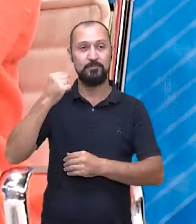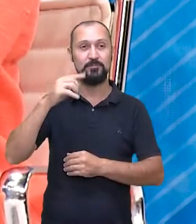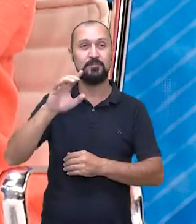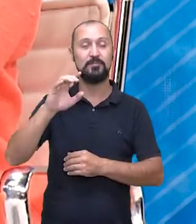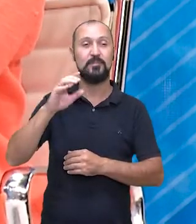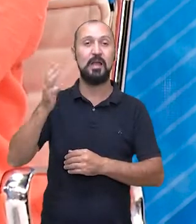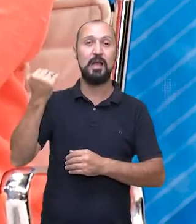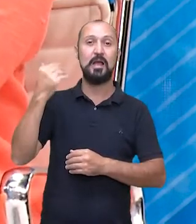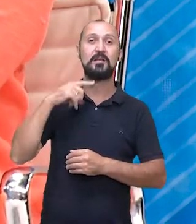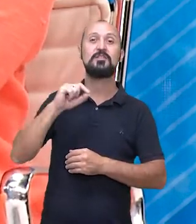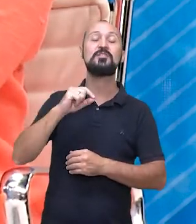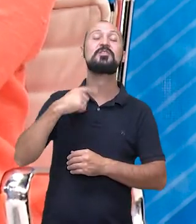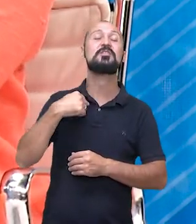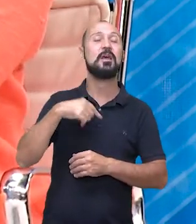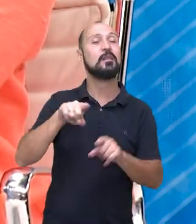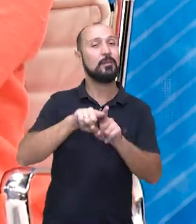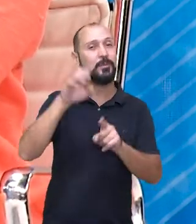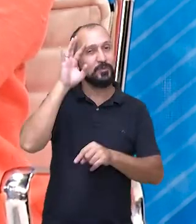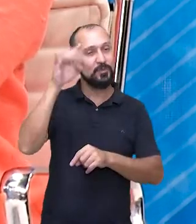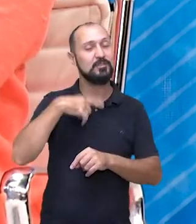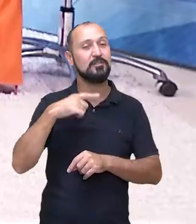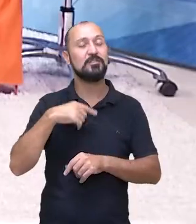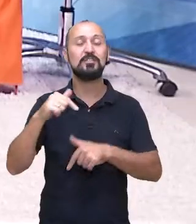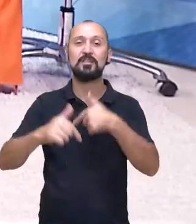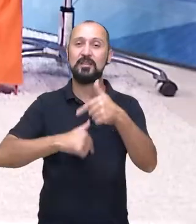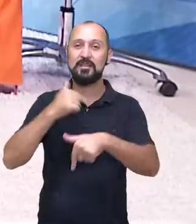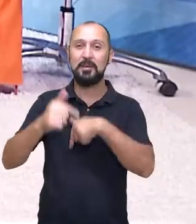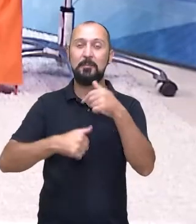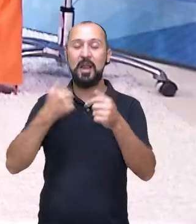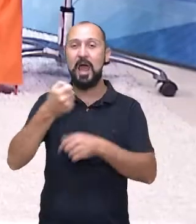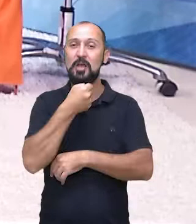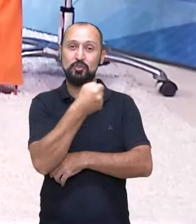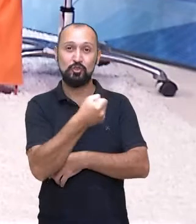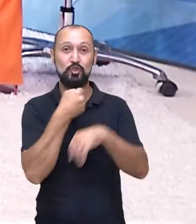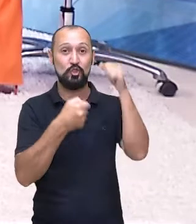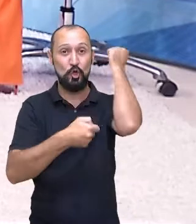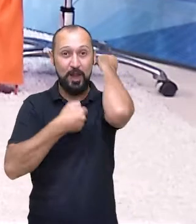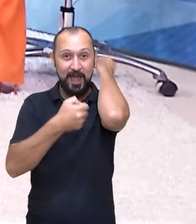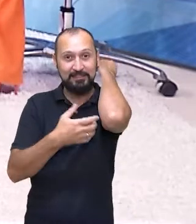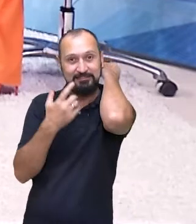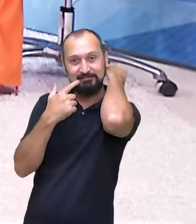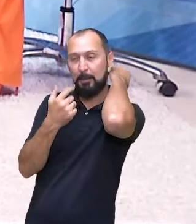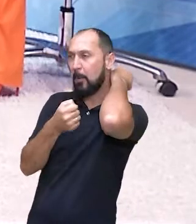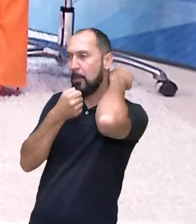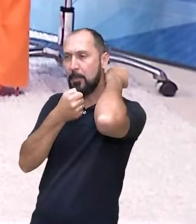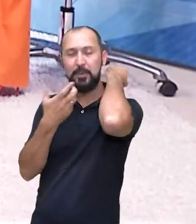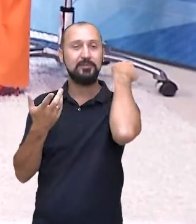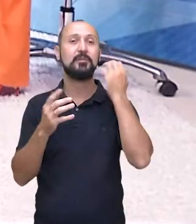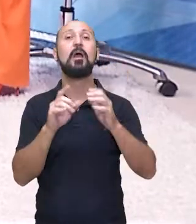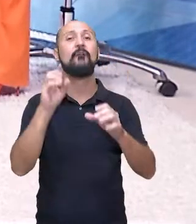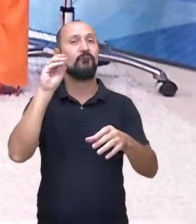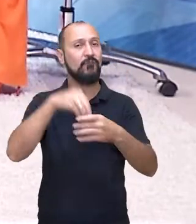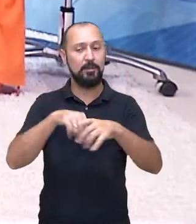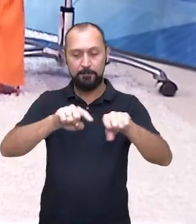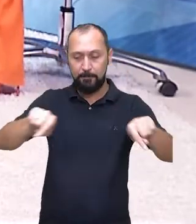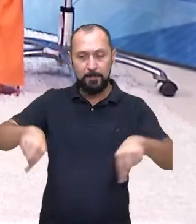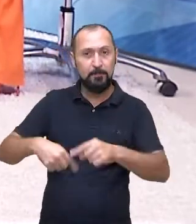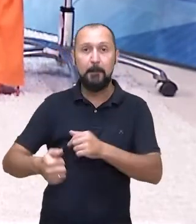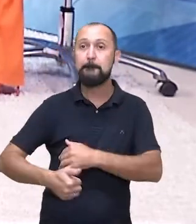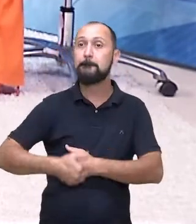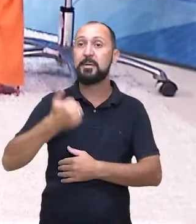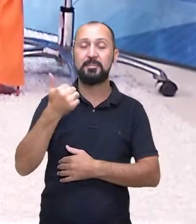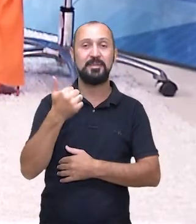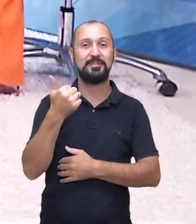advogada mais antes tinha um sonho de ser jornalista também né É verdade nossa é uma alegria estar aqui no